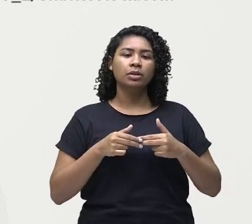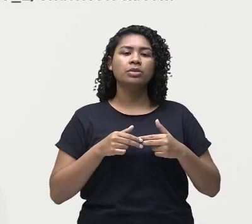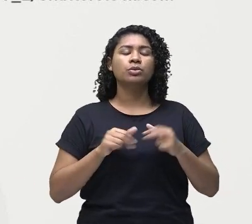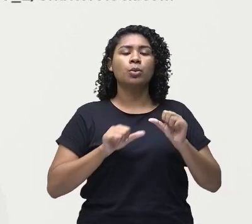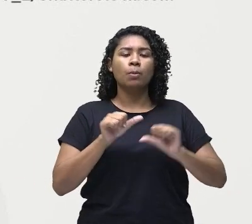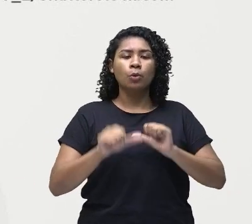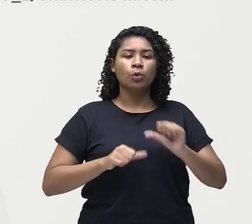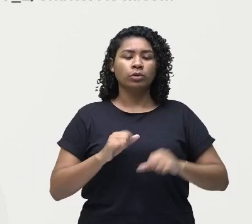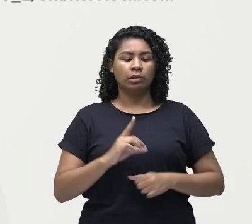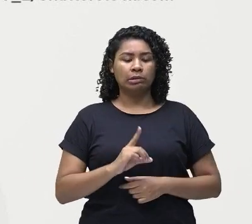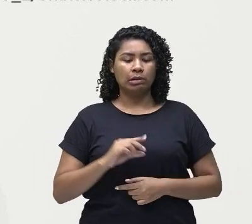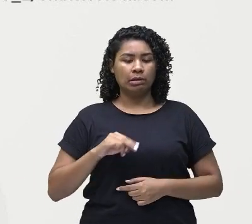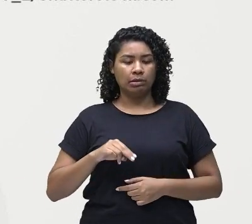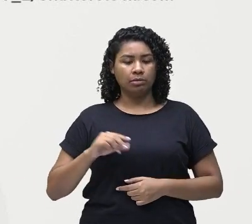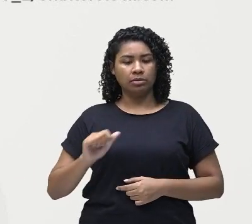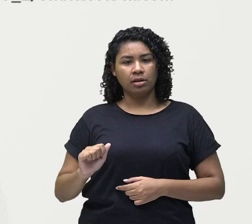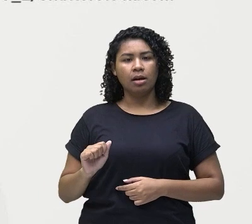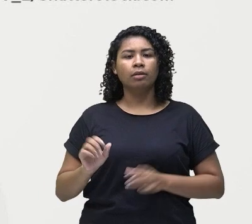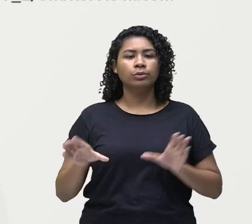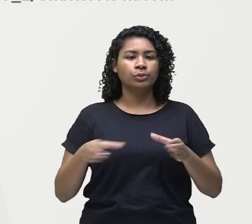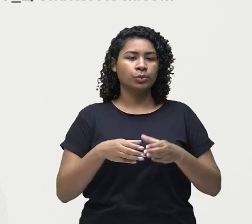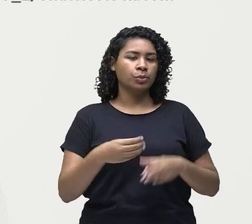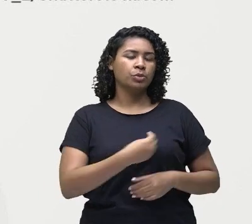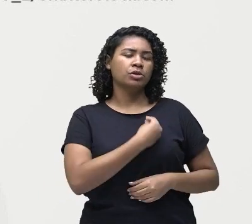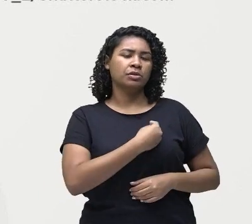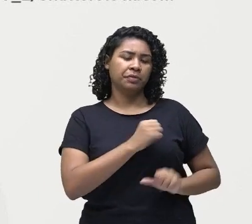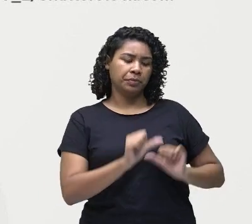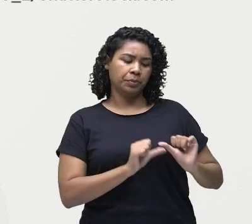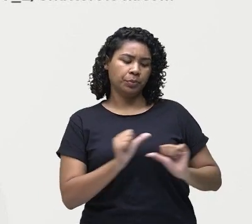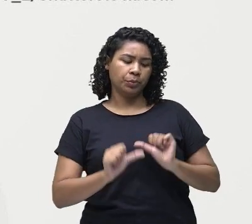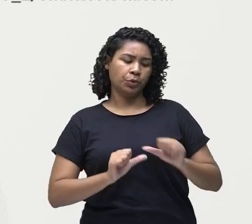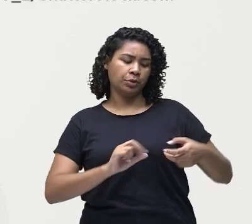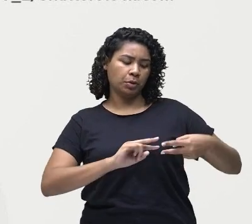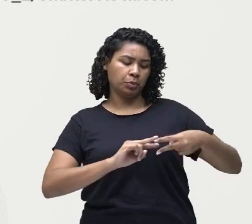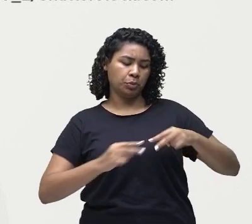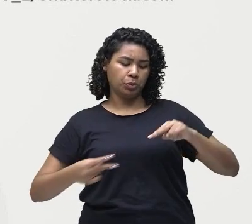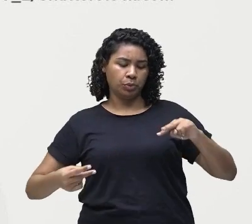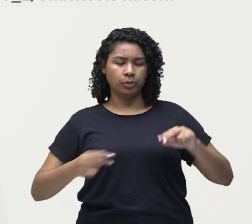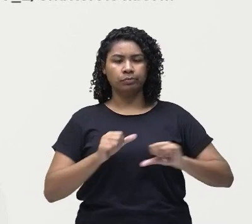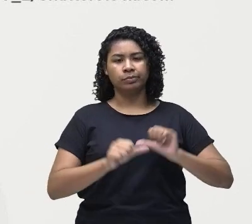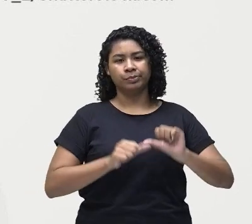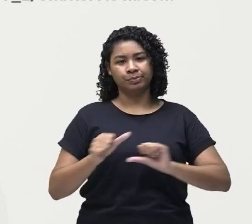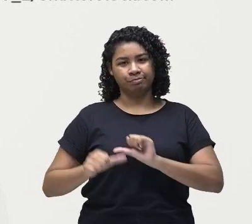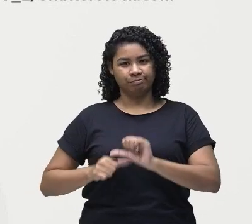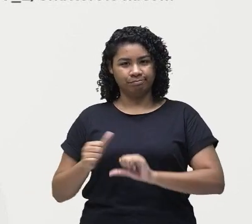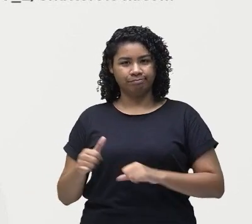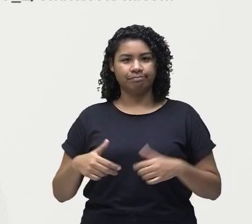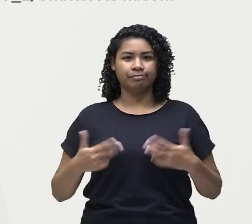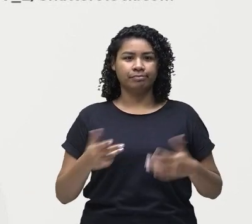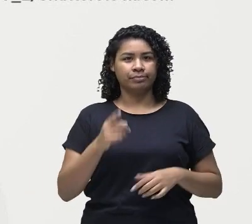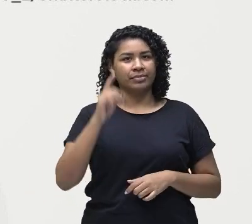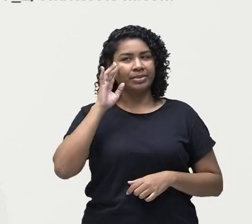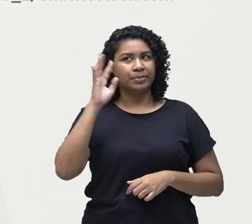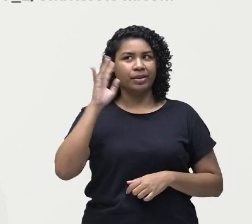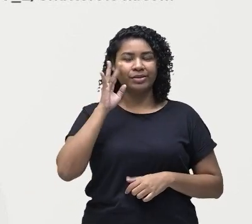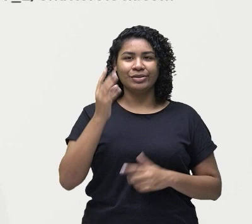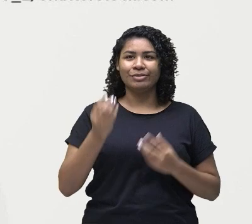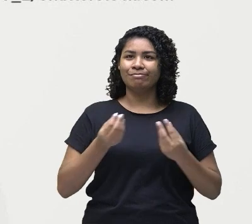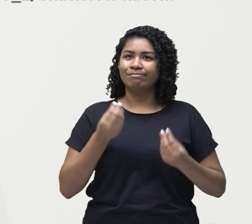o DNA dos seres vivos. Imaginem só o que essa radiação